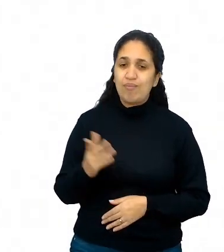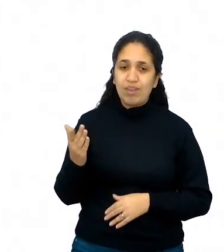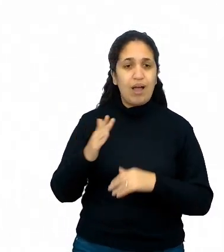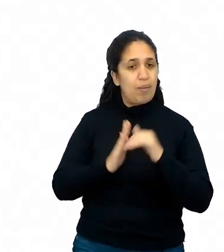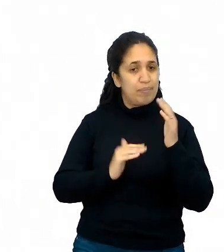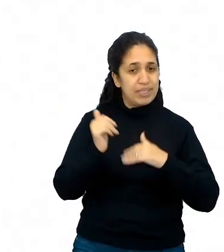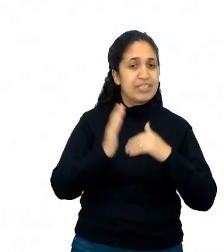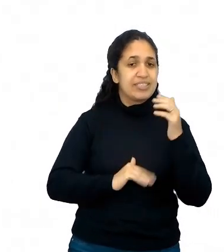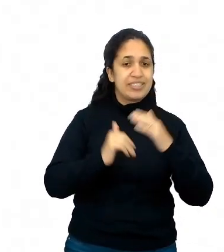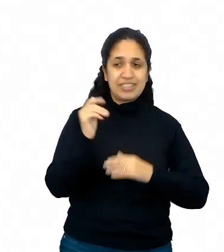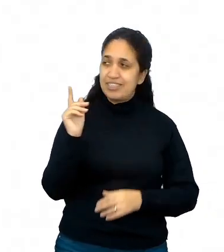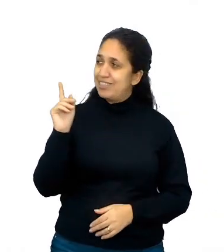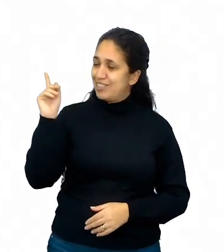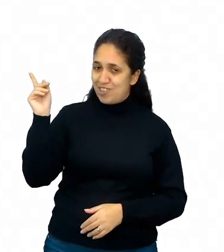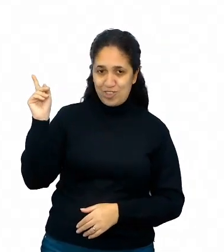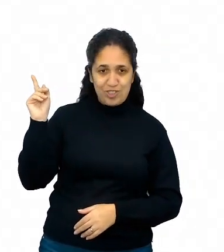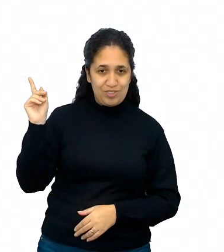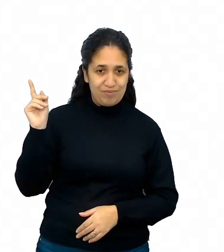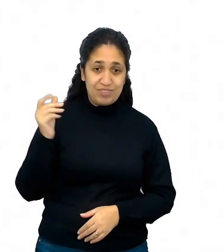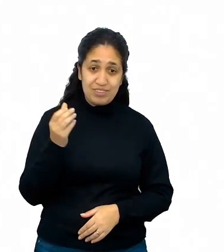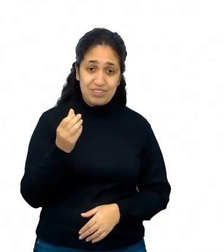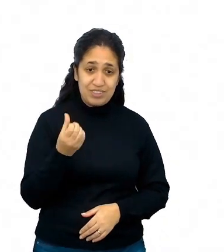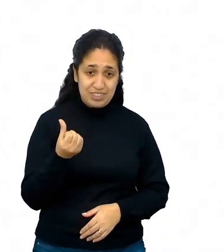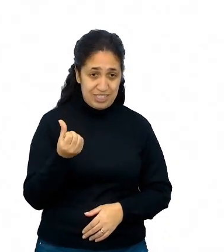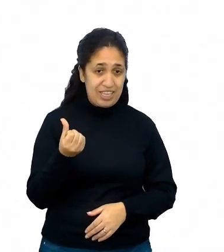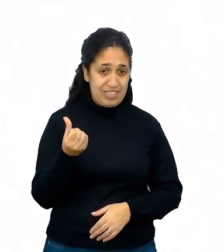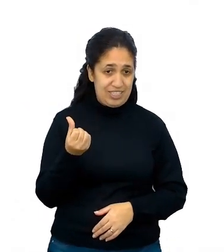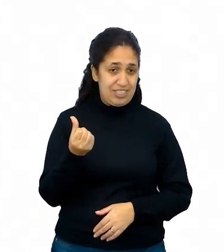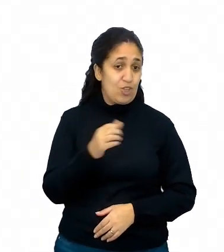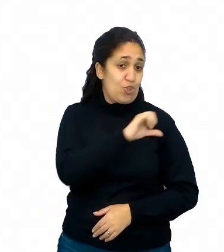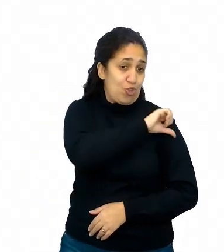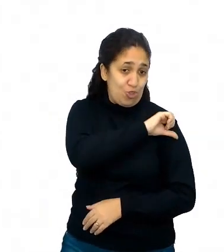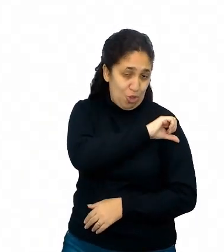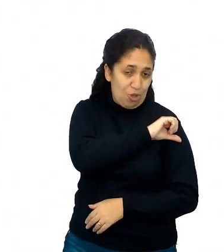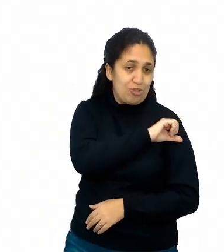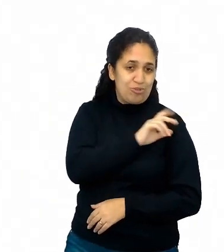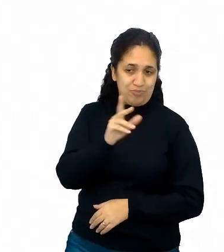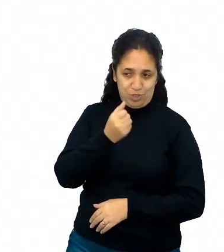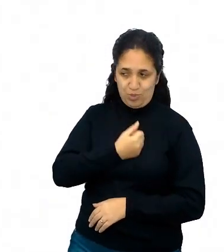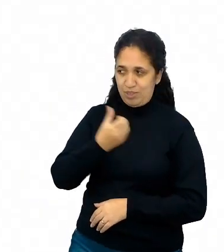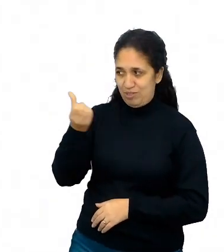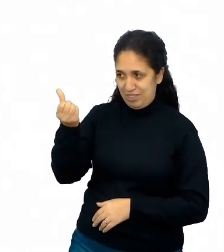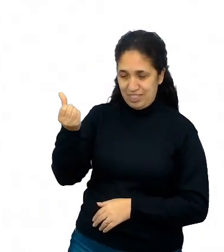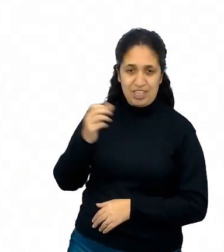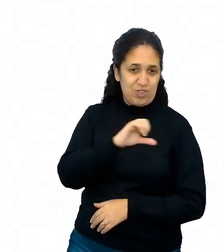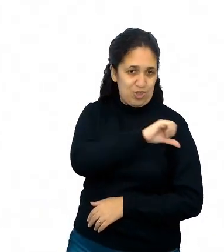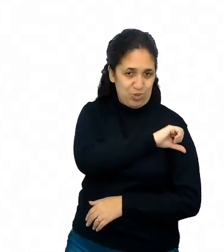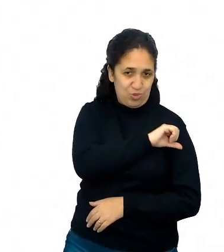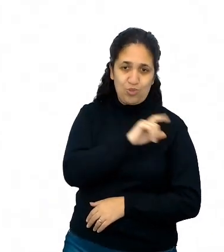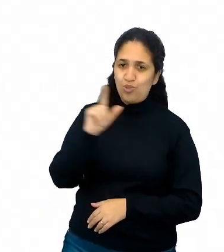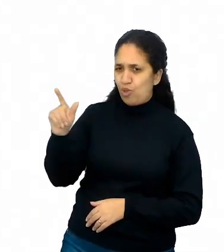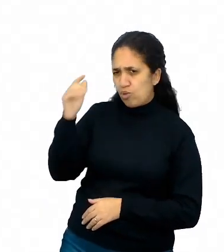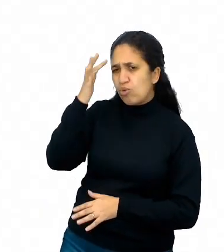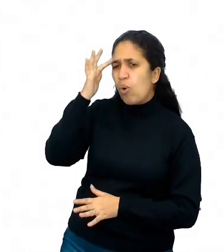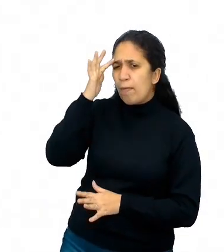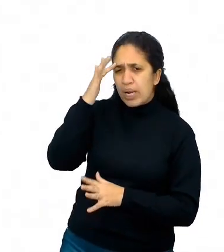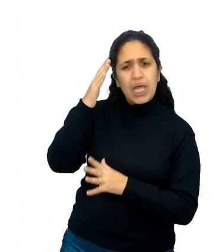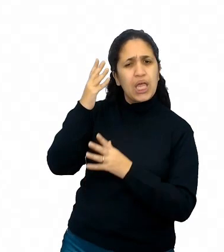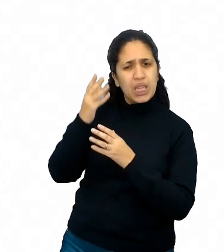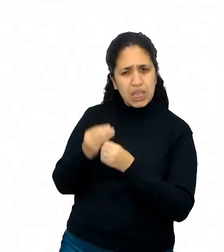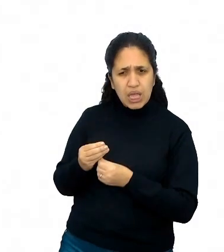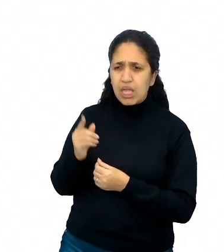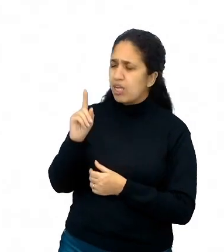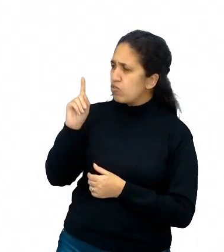habilidade é a habilidade 6 do 9º ano. Vou ler. Compreender as funções